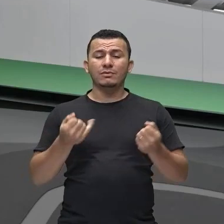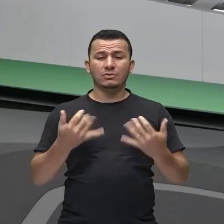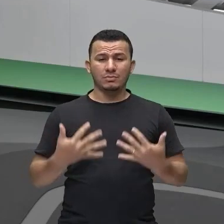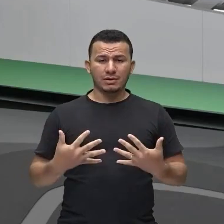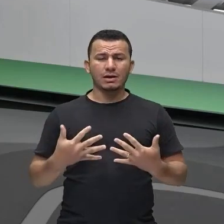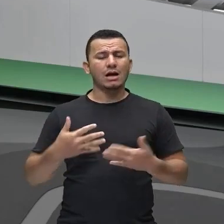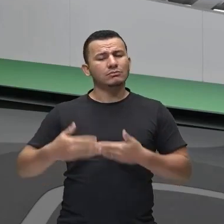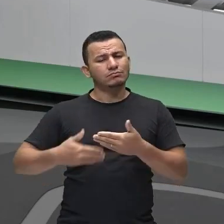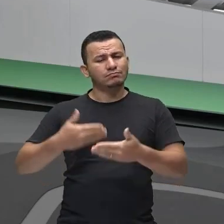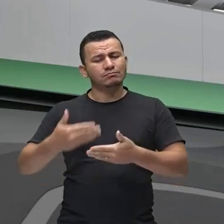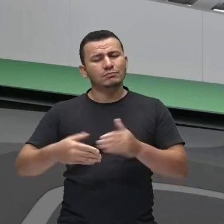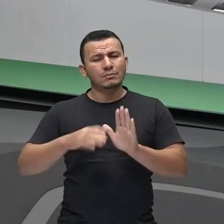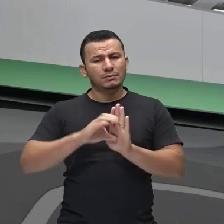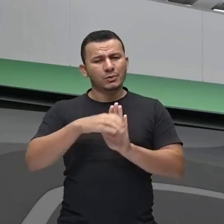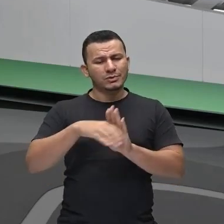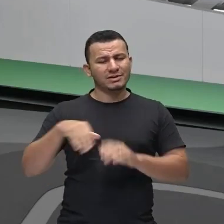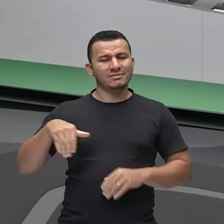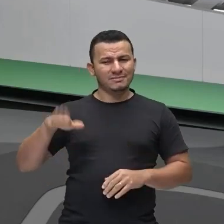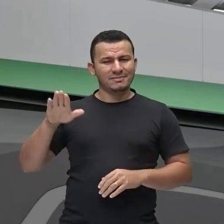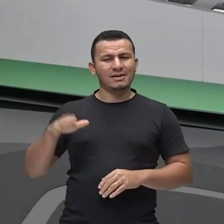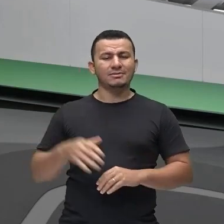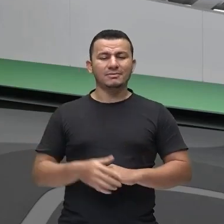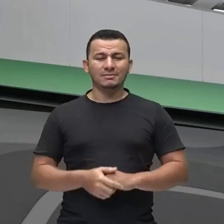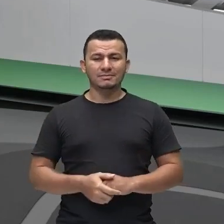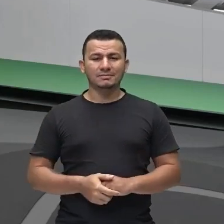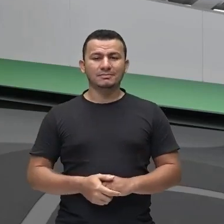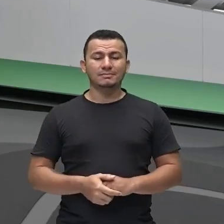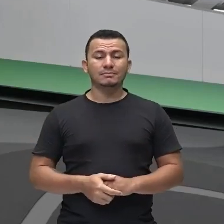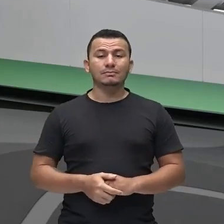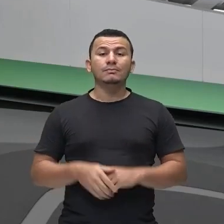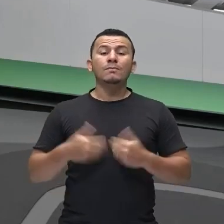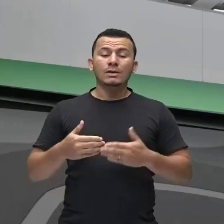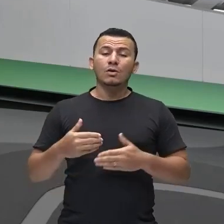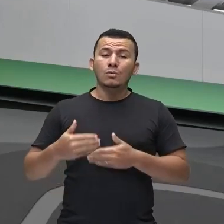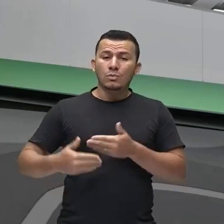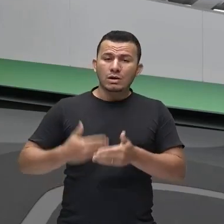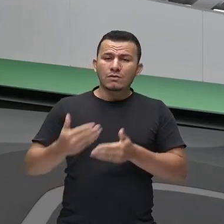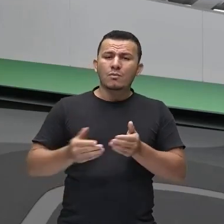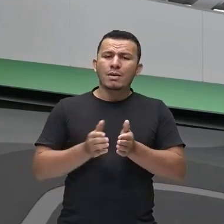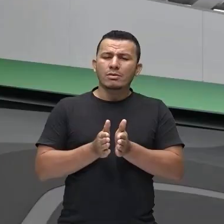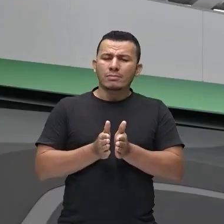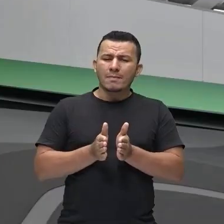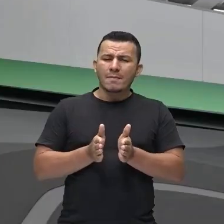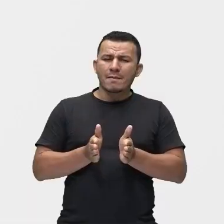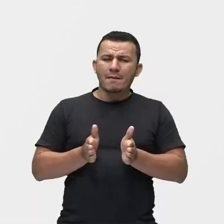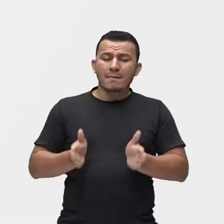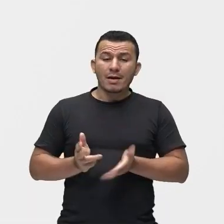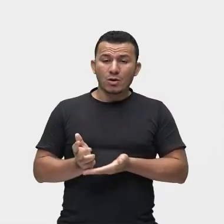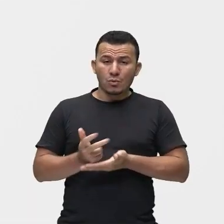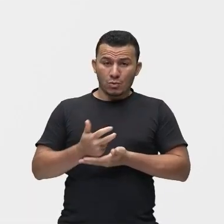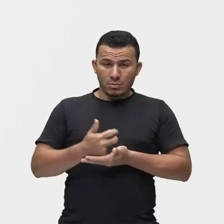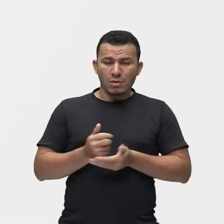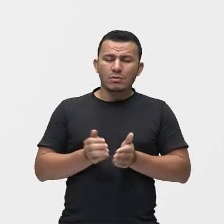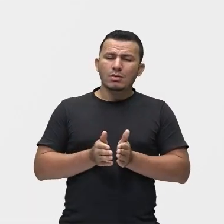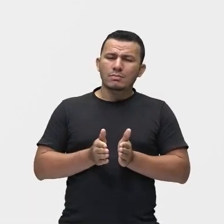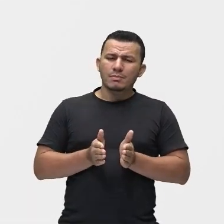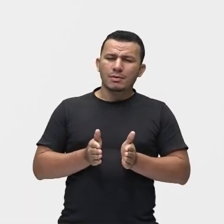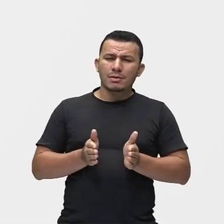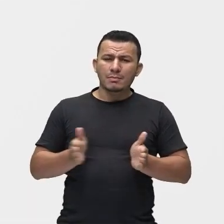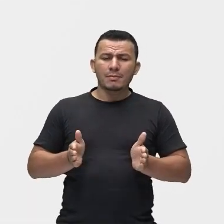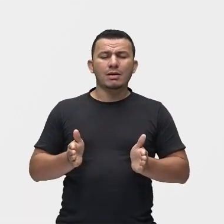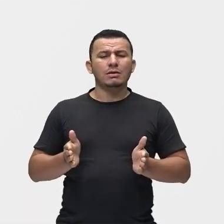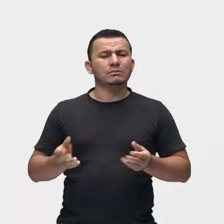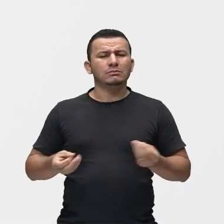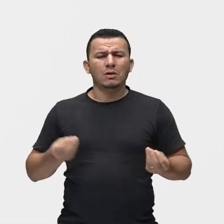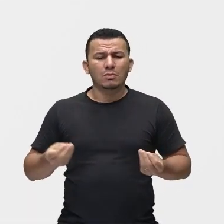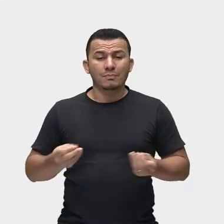mais conceitos para vocês, tá bom? Então, esse desenvolvimento embrionário humano, observem aí, é quando